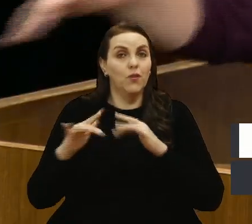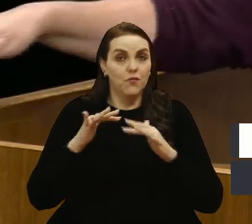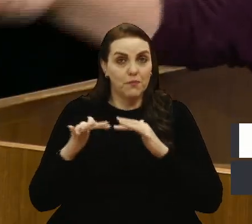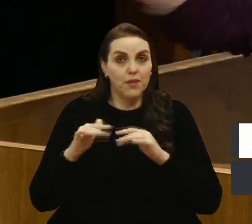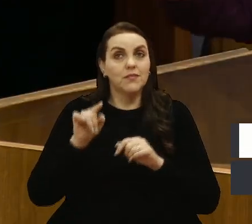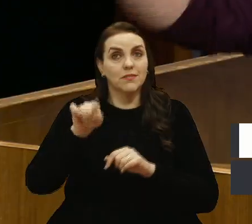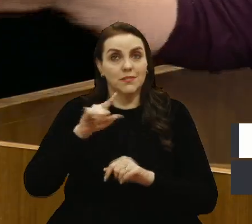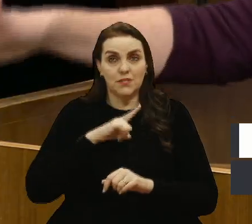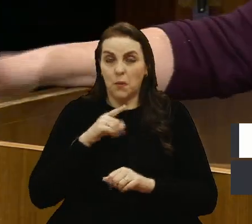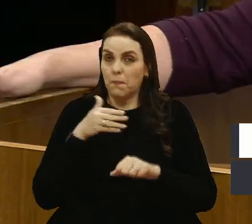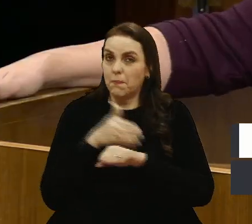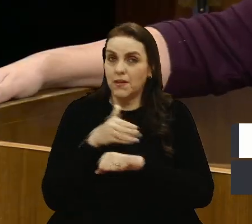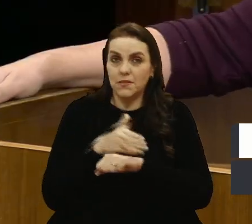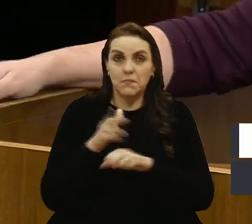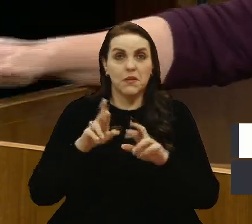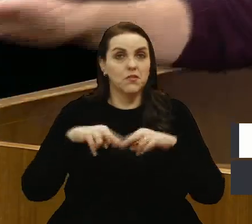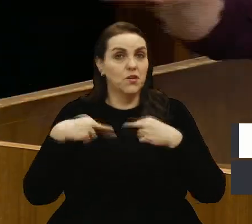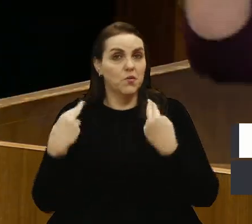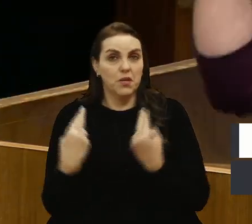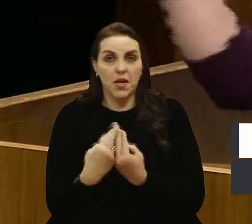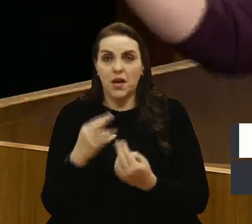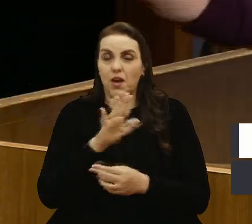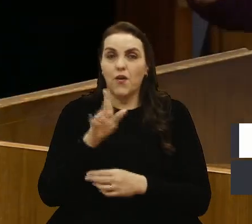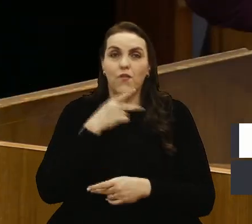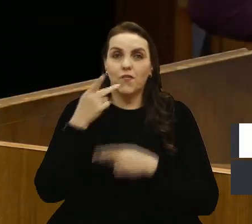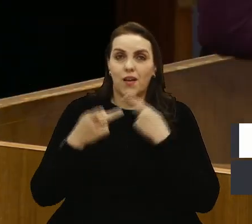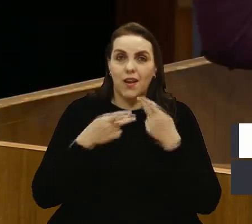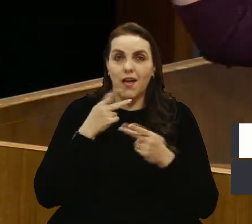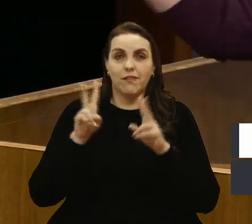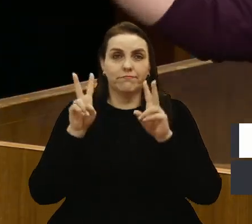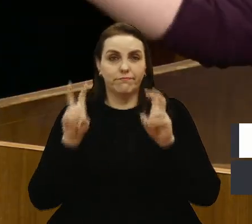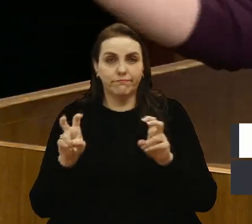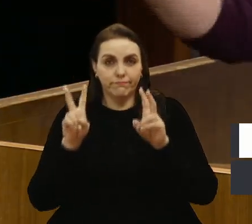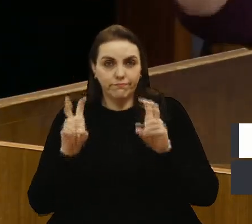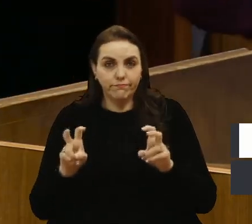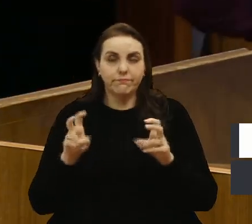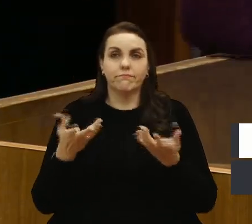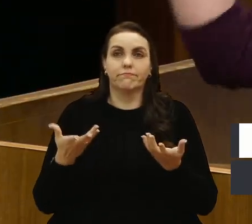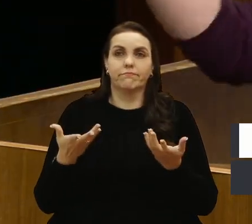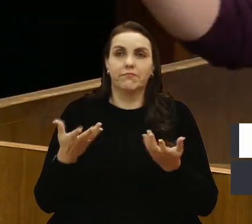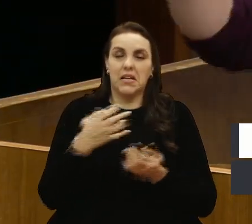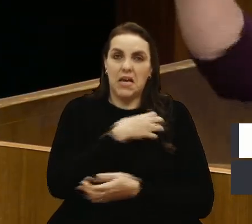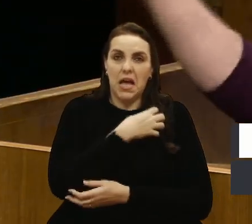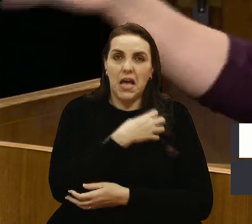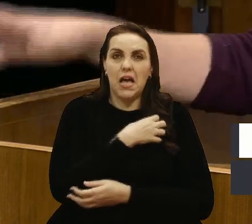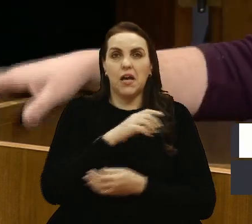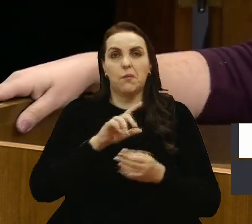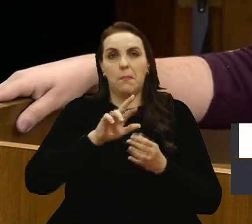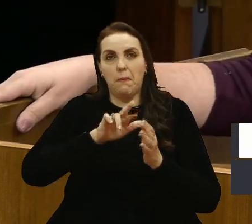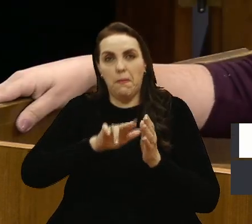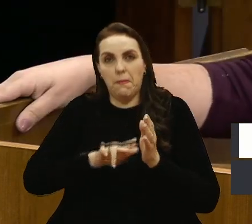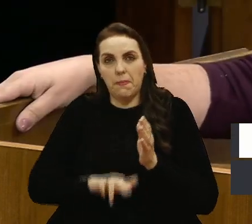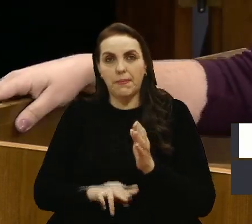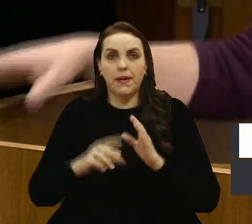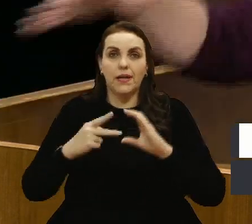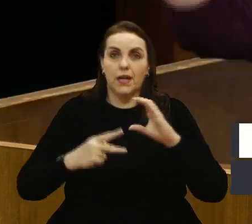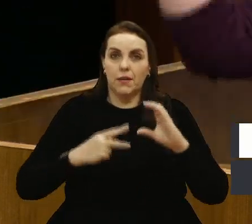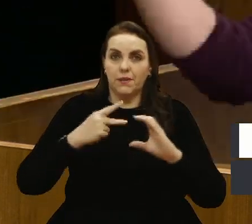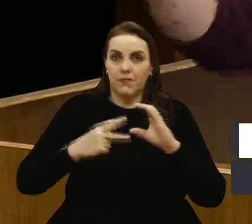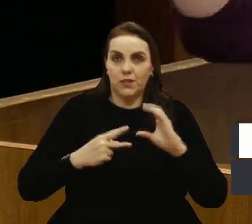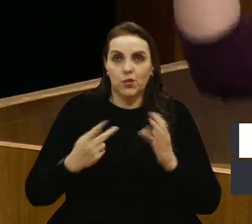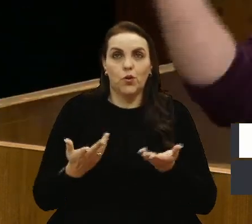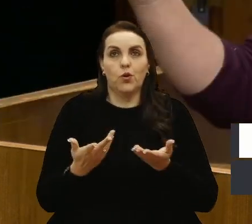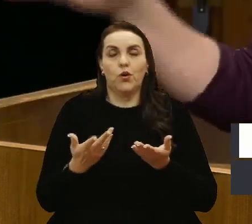não participei de nenhuma reunião que falasse sobre cargos, sobre qualquer outra coisa da Câmara de Vereadores,